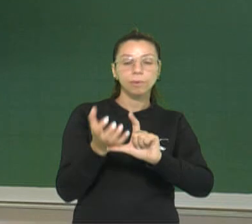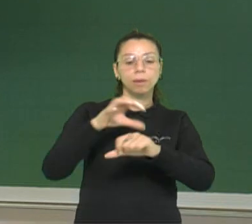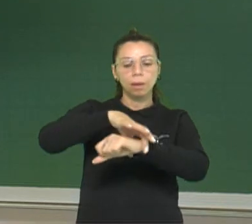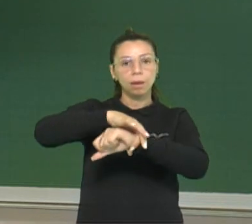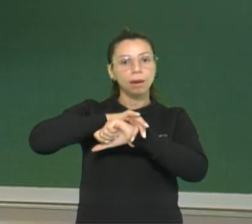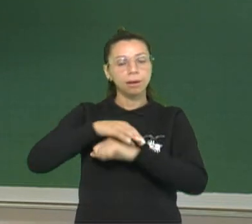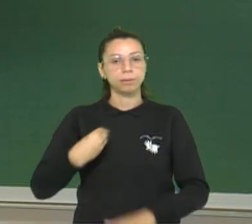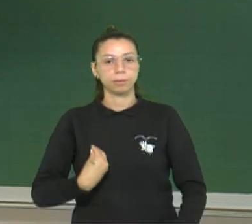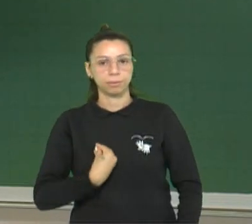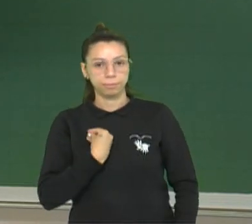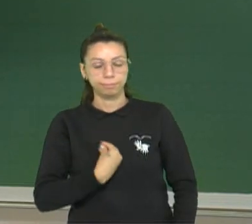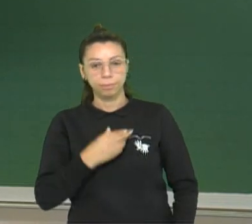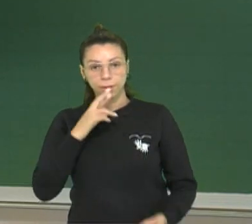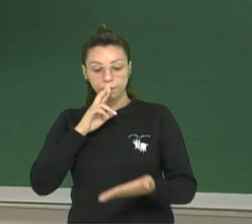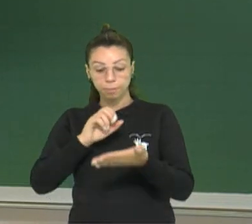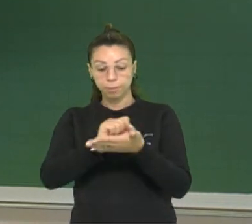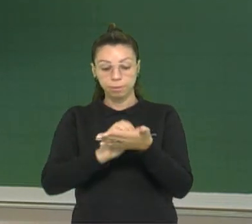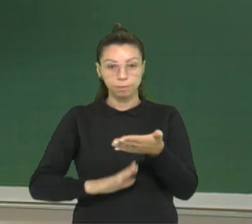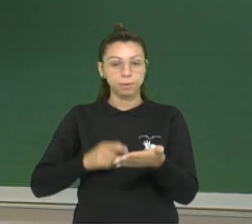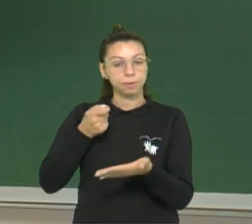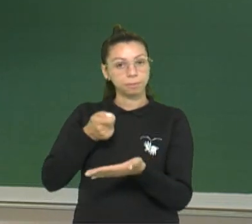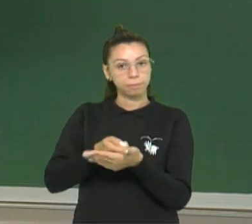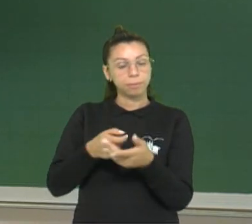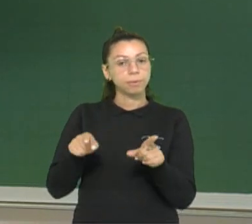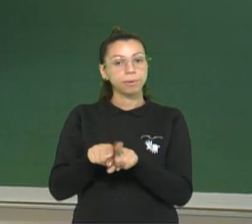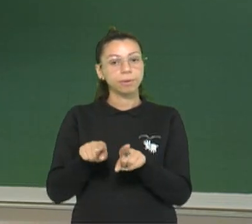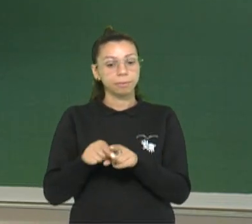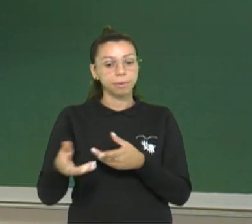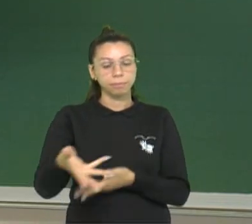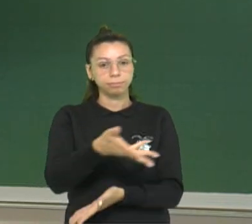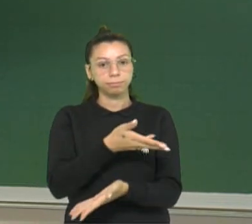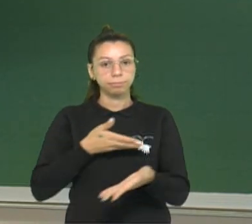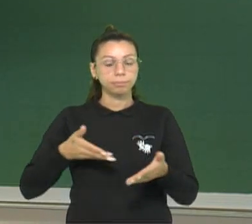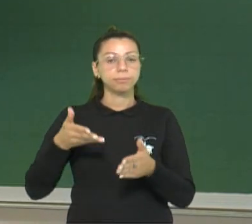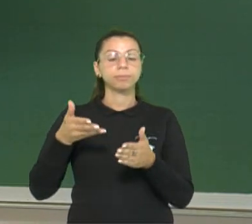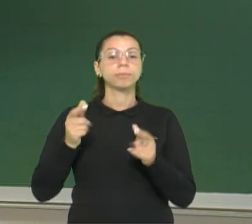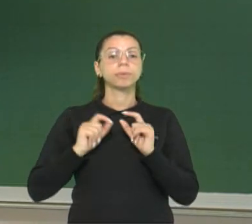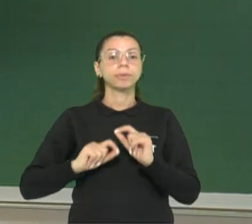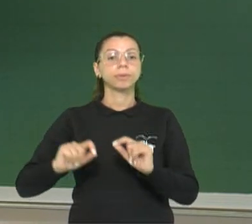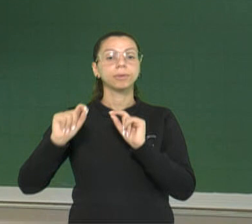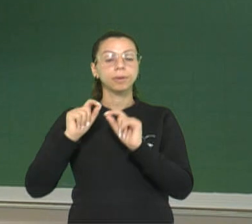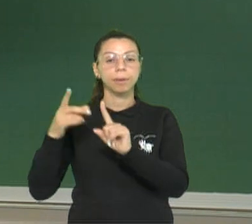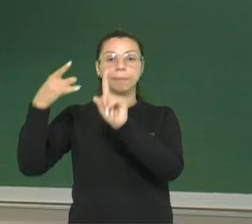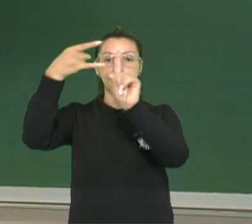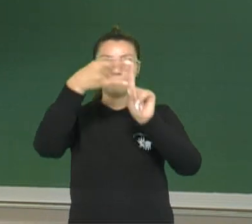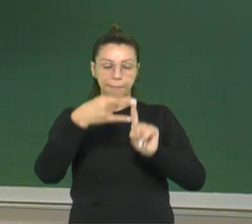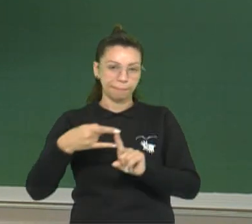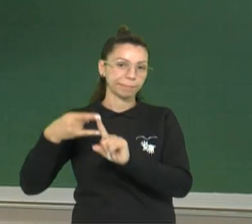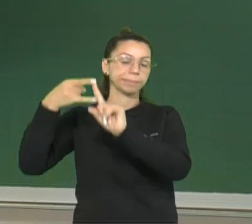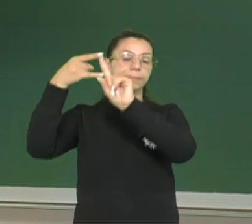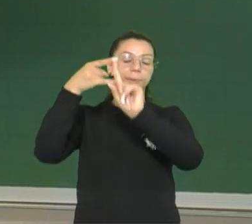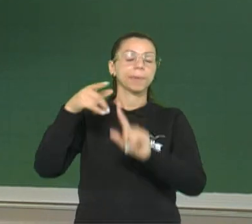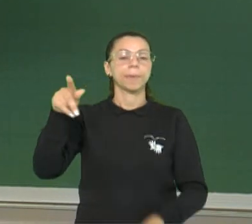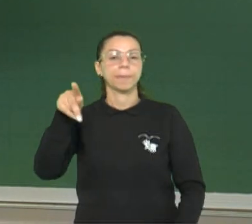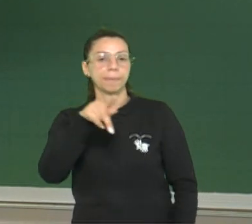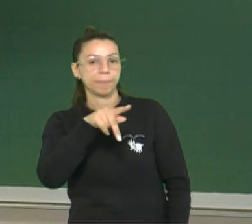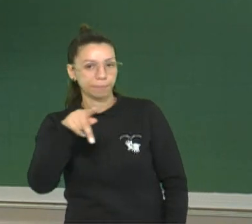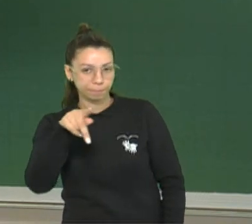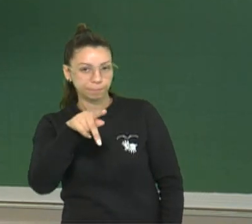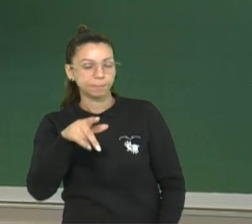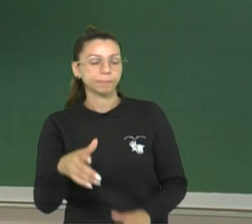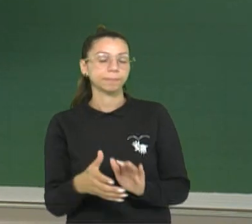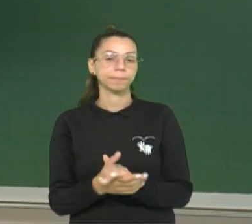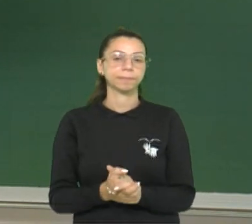meio da atividade obrigatória e também participe das aulas que estão sendo promovidas via Google Meet com o seu professor ou sua